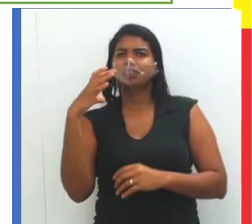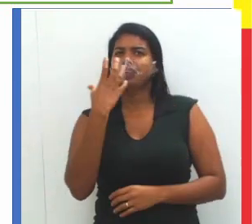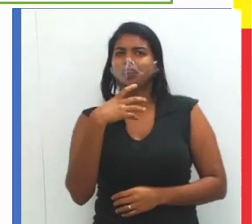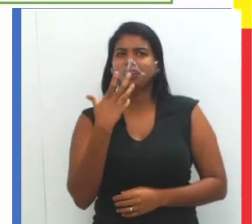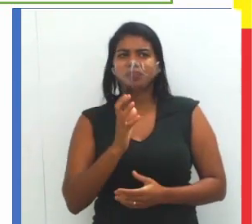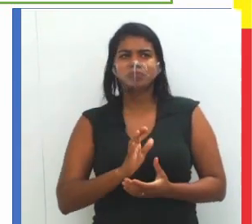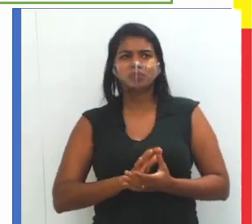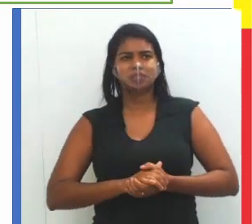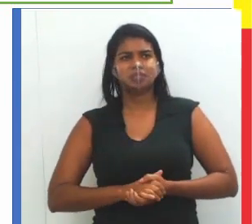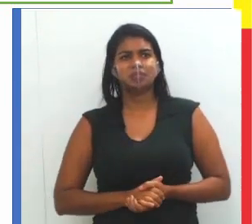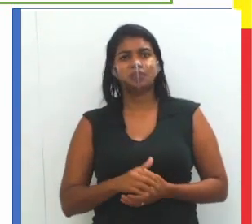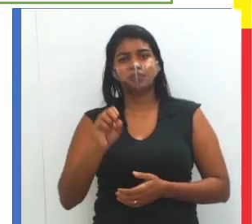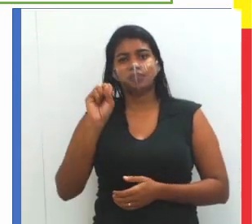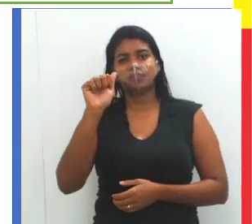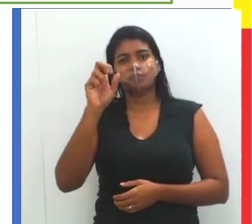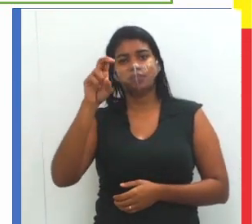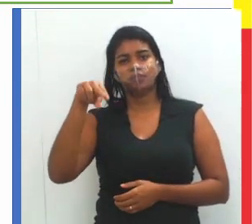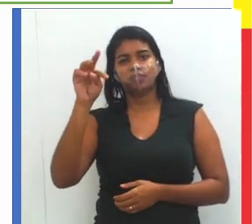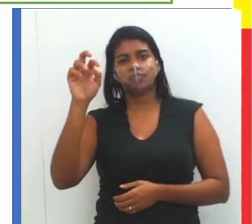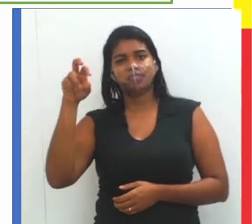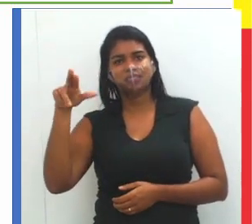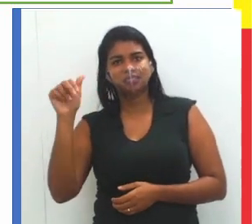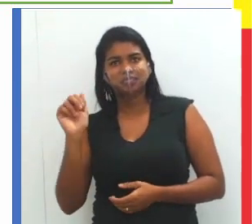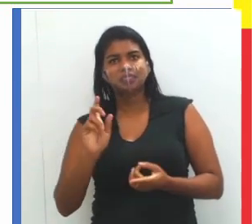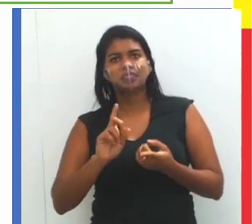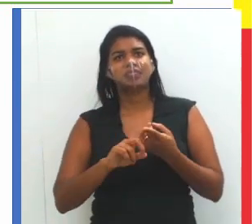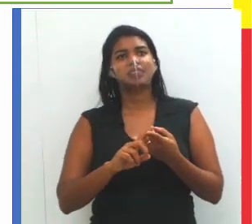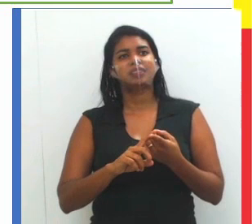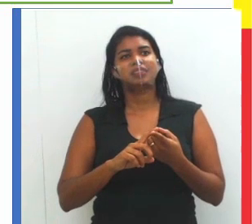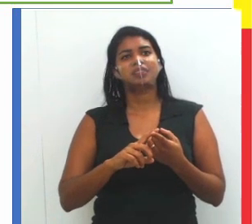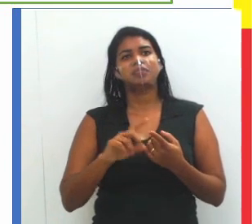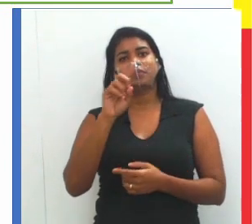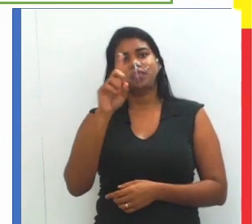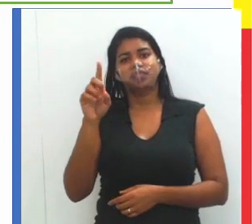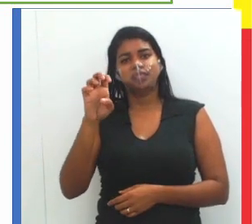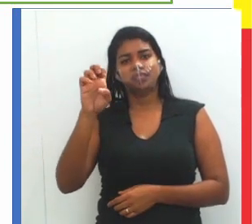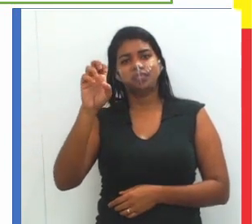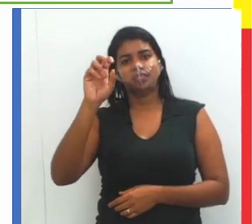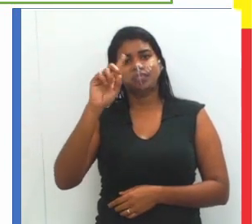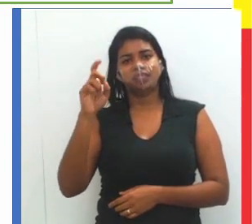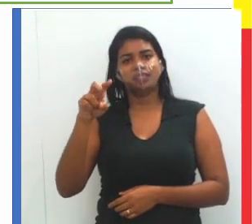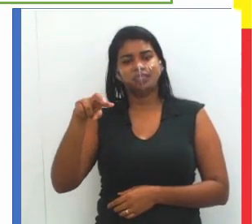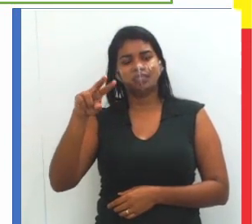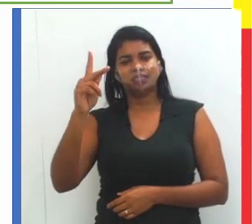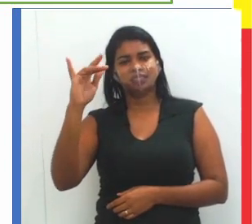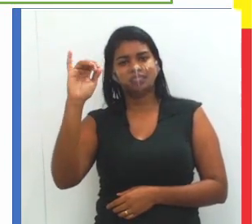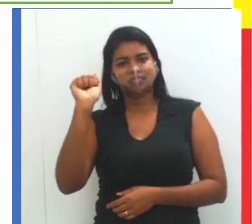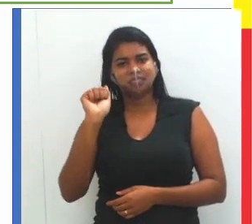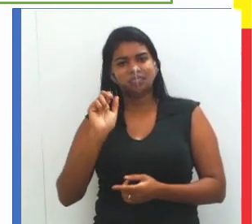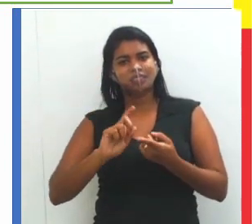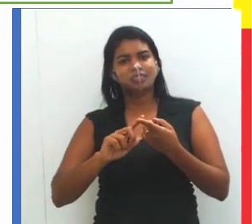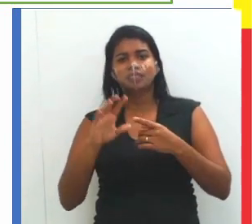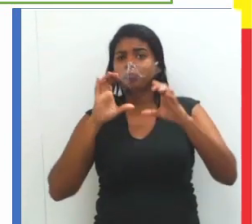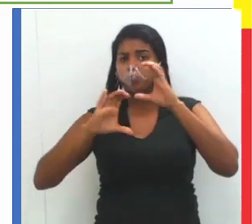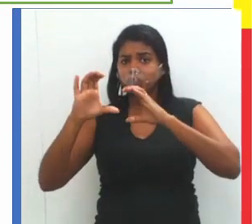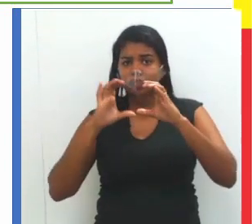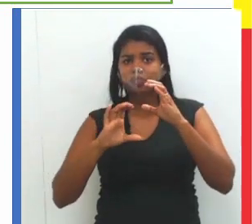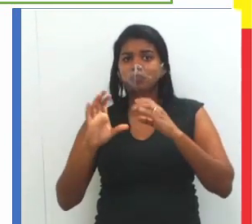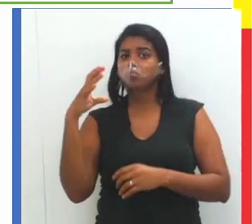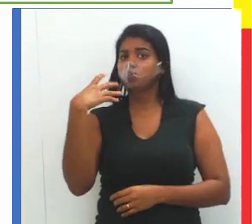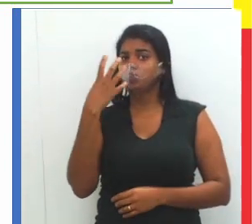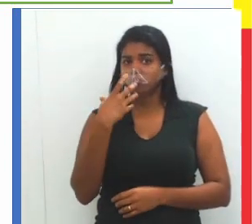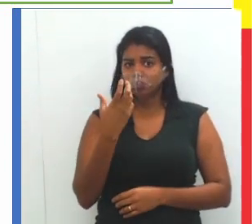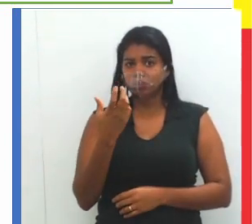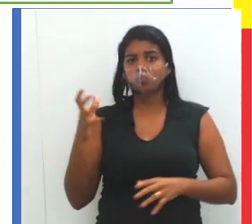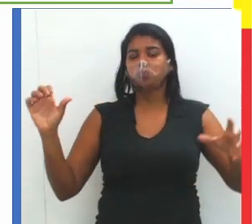Gonzaga, como o nosso amigo Santana e o camaragibense Cezinha, né? Cantam muito o Luiz